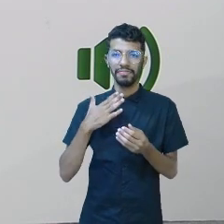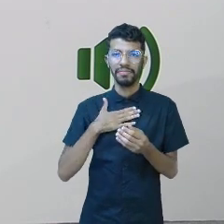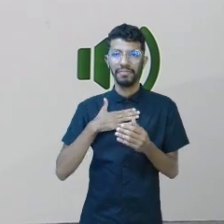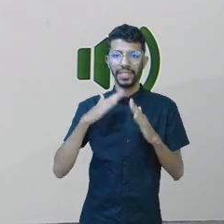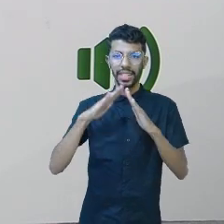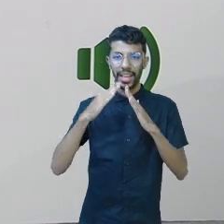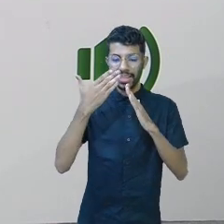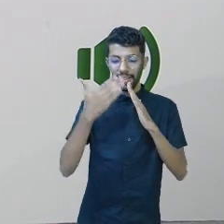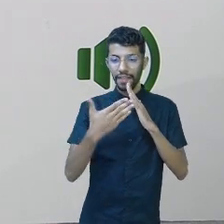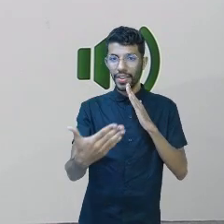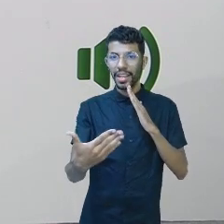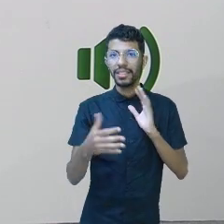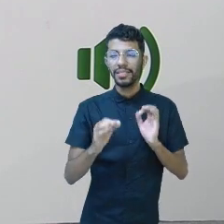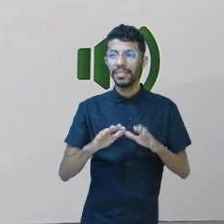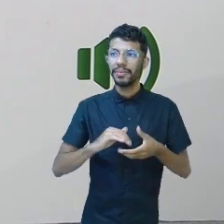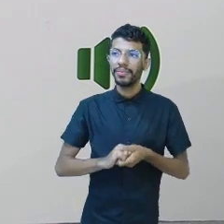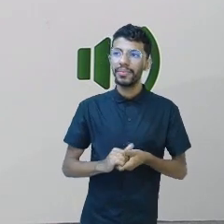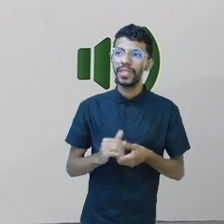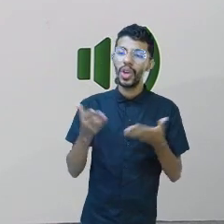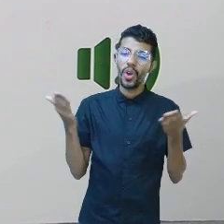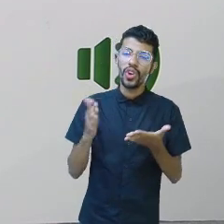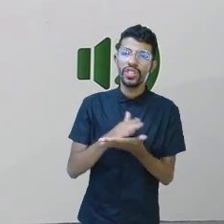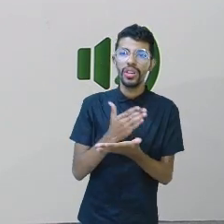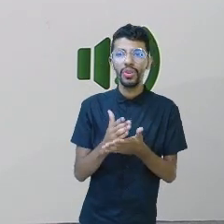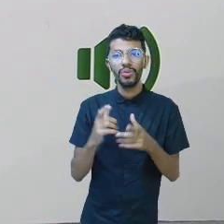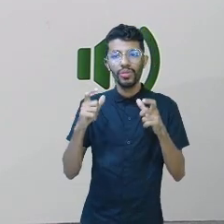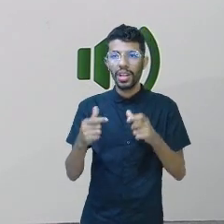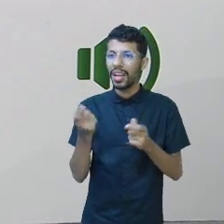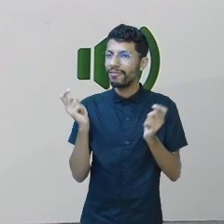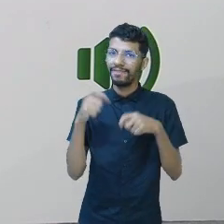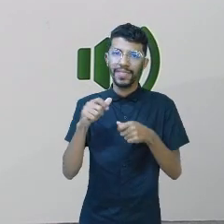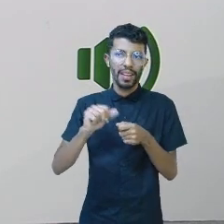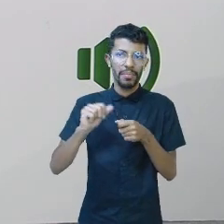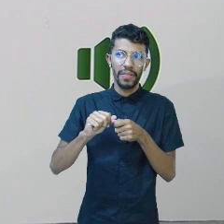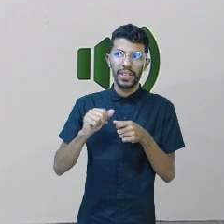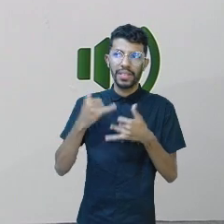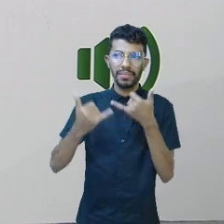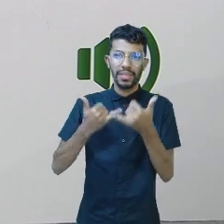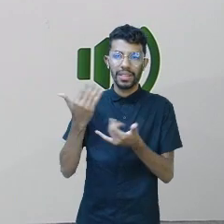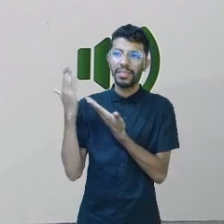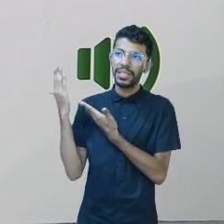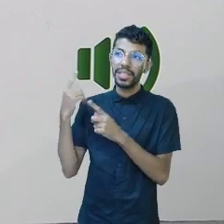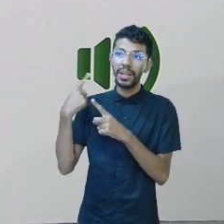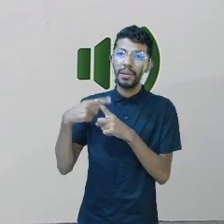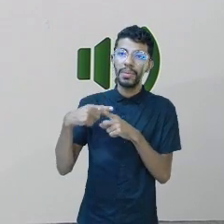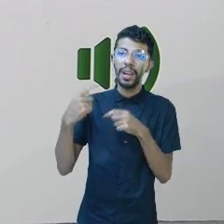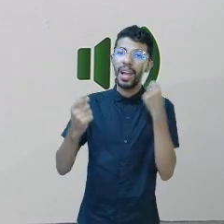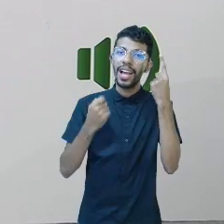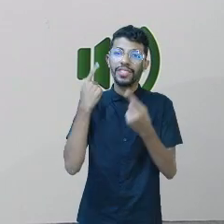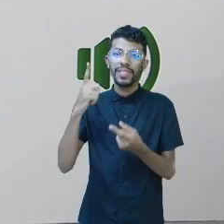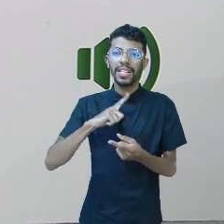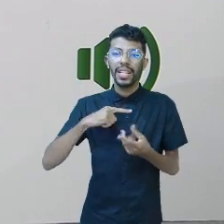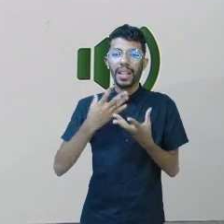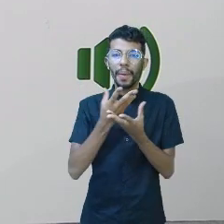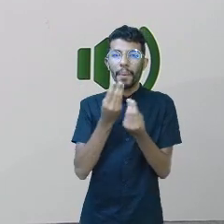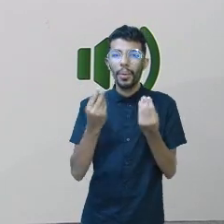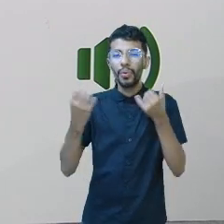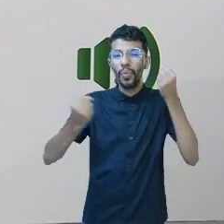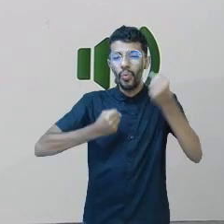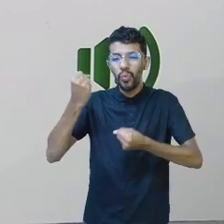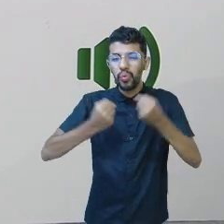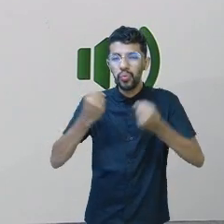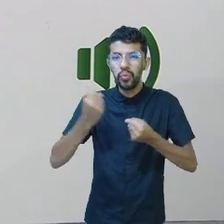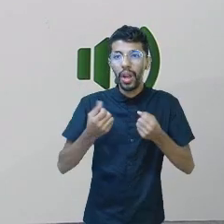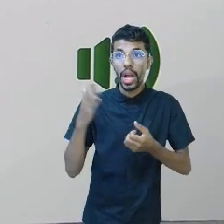legal. Hoje em dia, em alguns lugares não dá para a gente fazer tanta brincadeira assim, né? Porque às vezes passa muito carro na rua. Lá